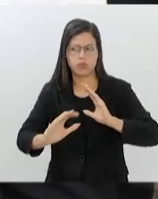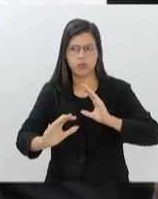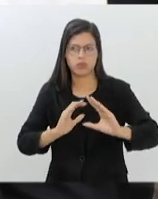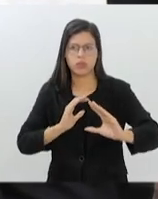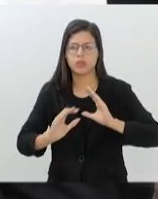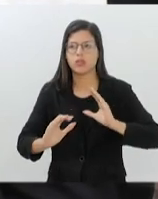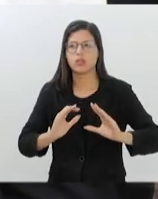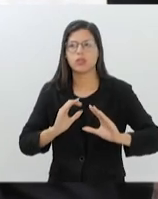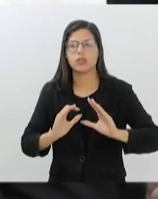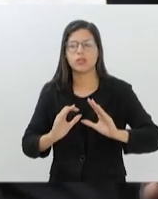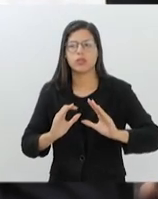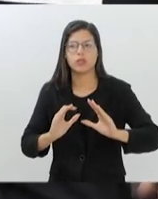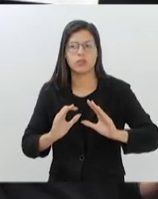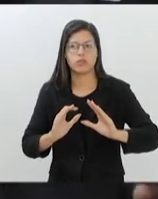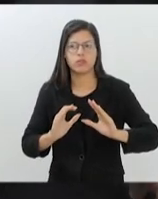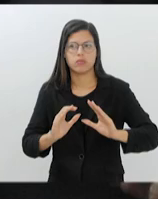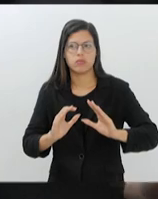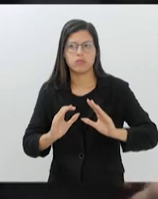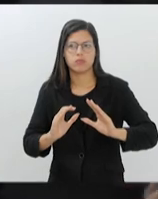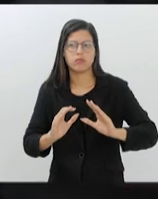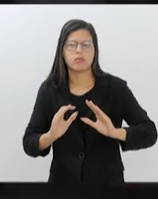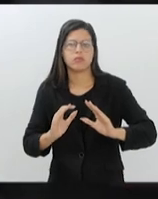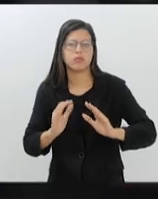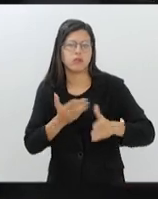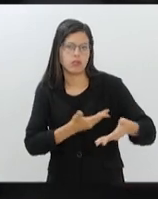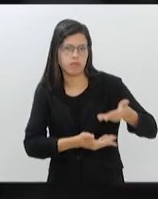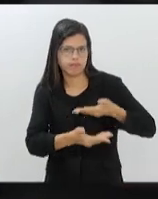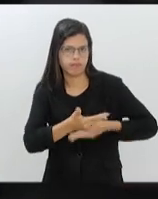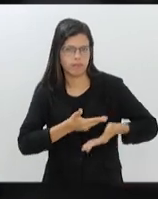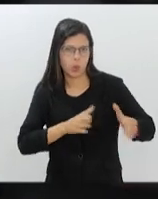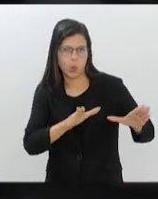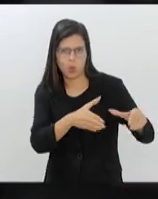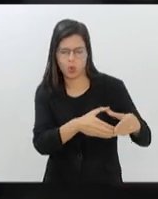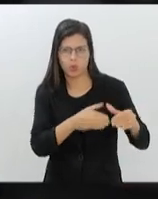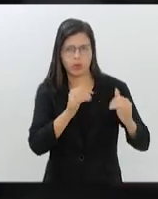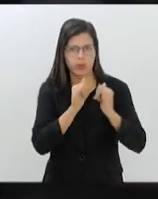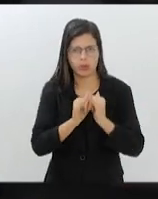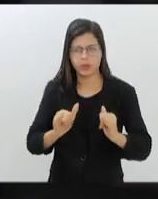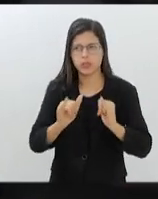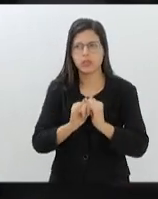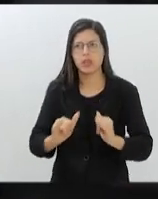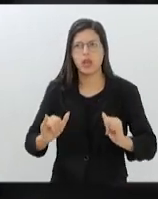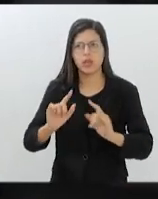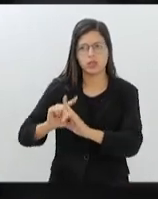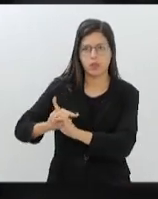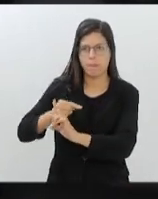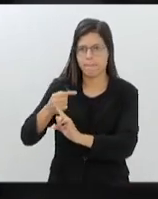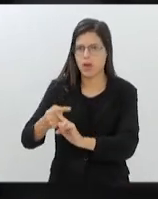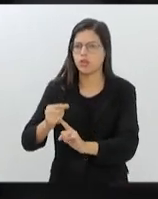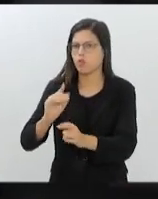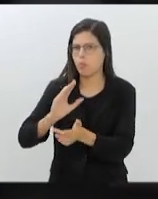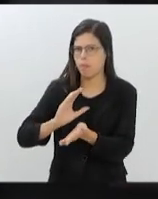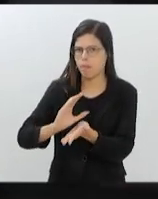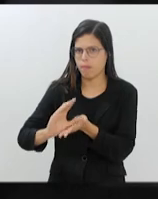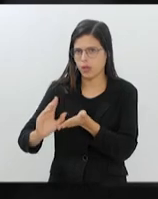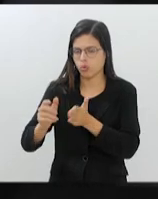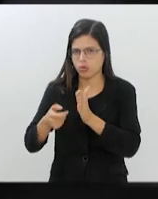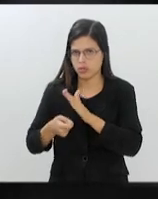termo de termo de cooperação técnica com a publicidade mais Patrocínio